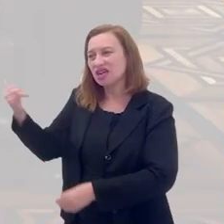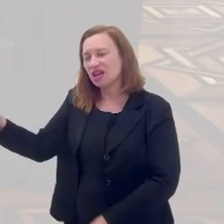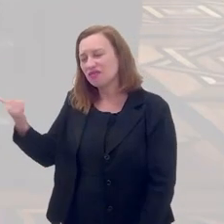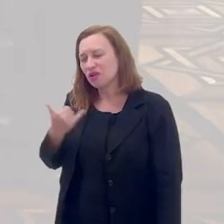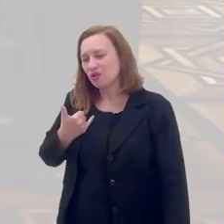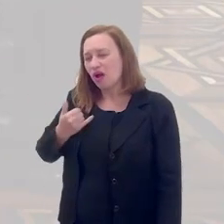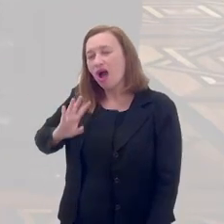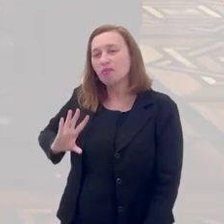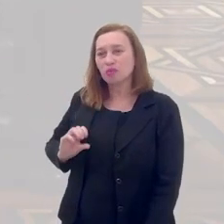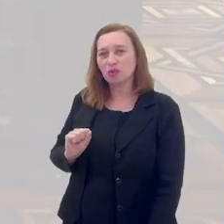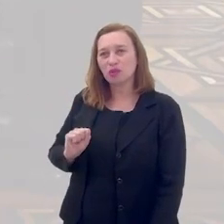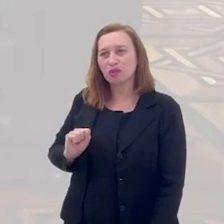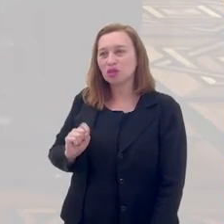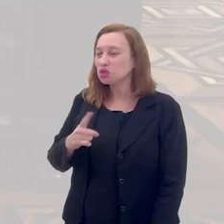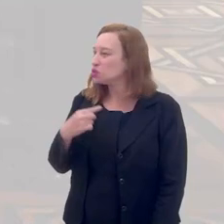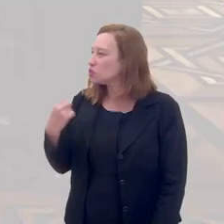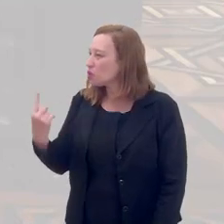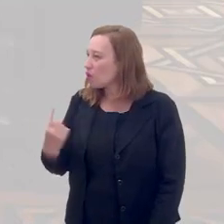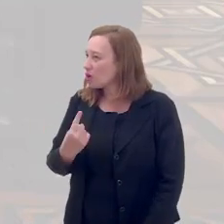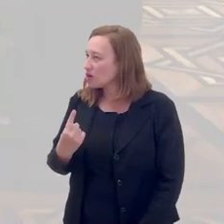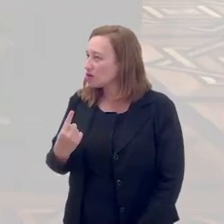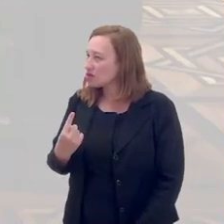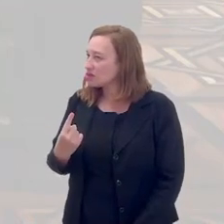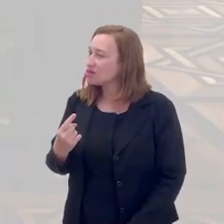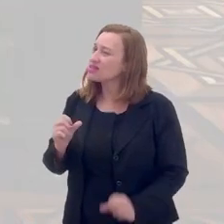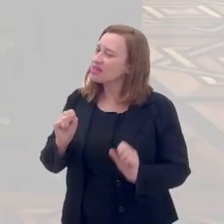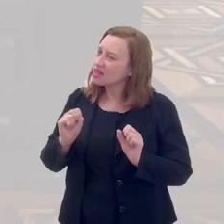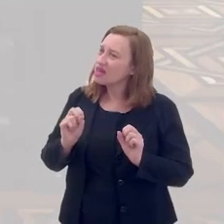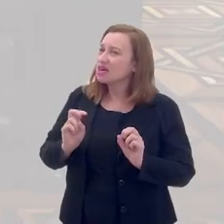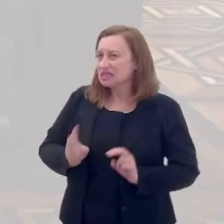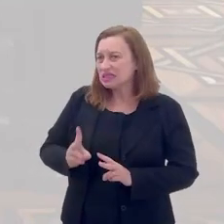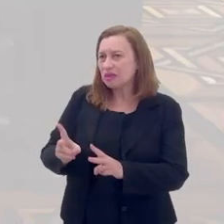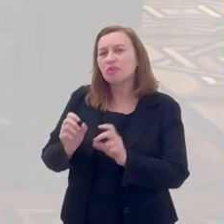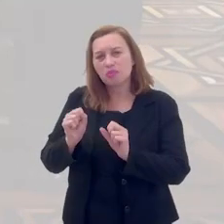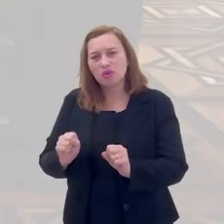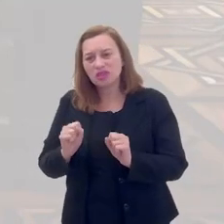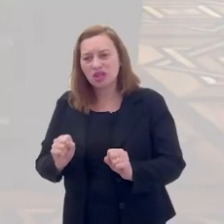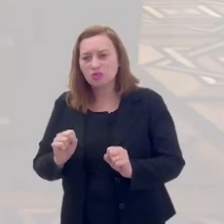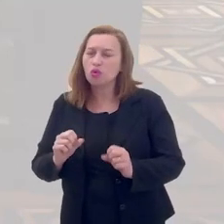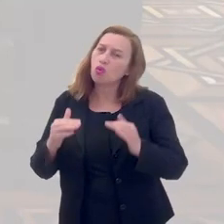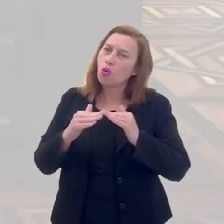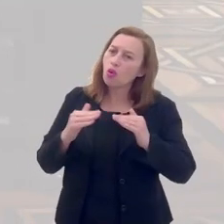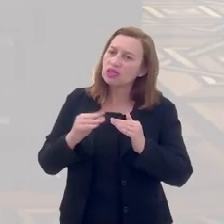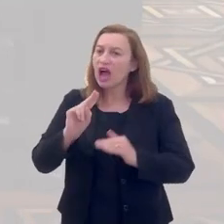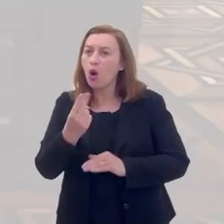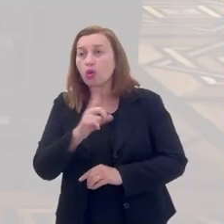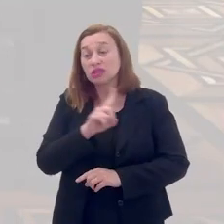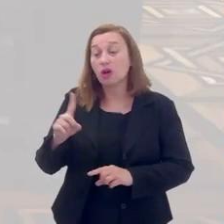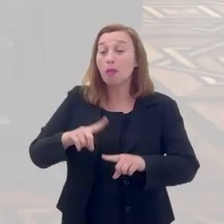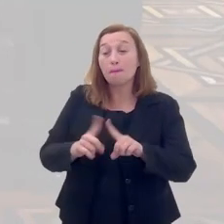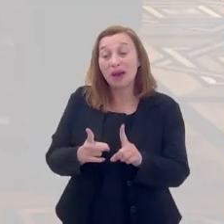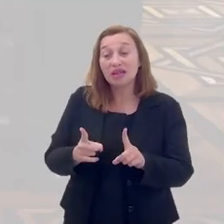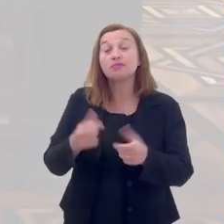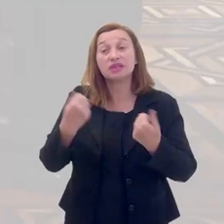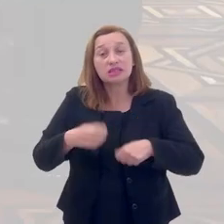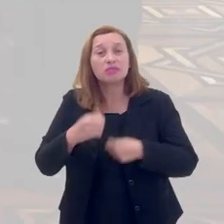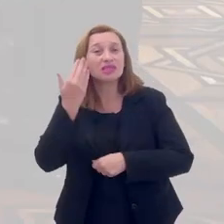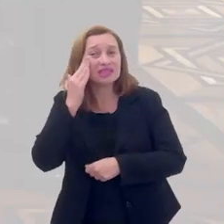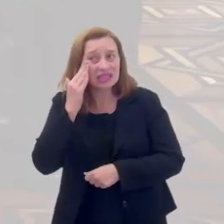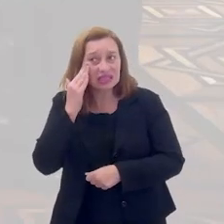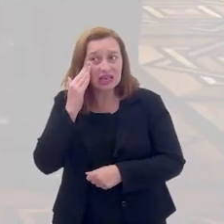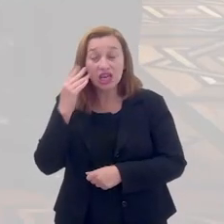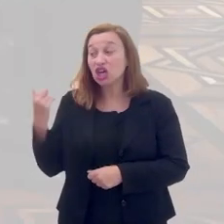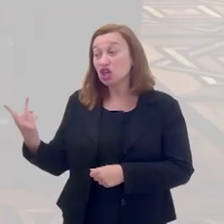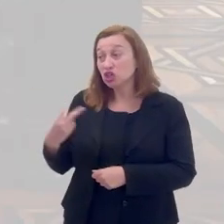linda para mim amor nós não vamos concordar todas as horas mas que até na discordância a gente entenda